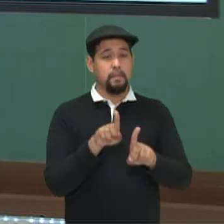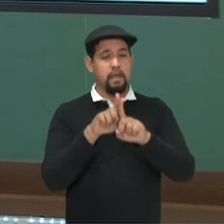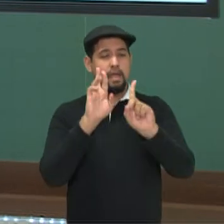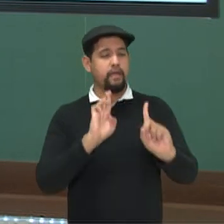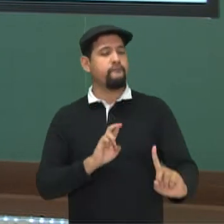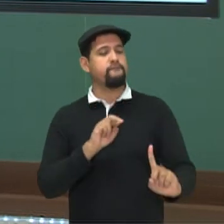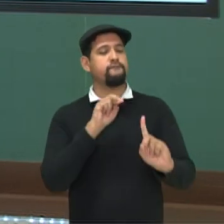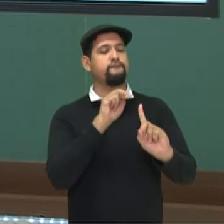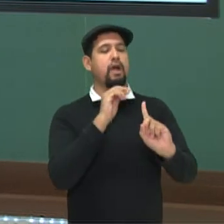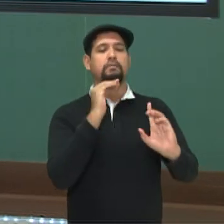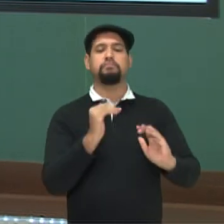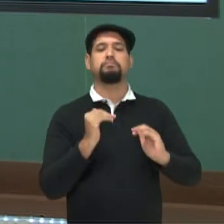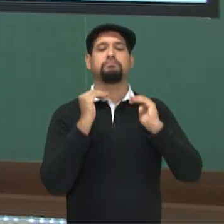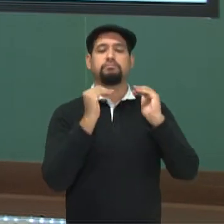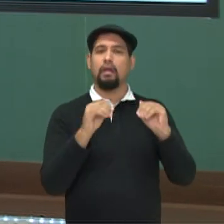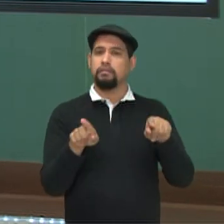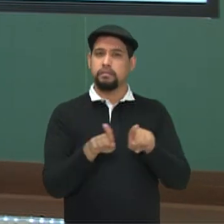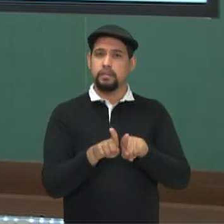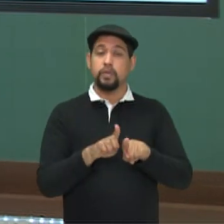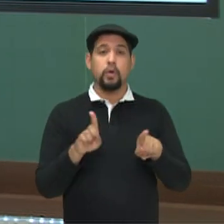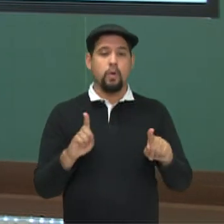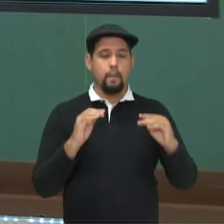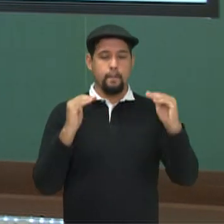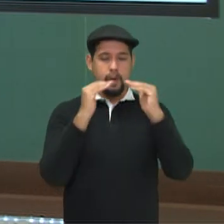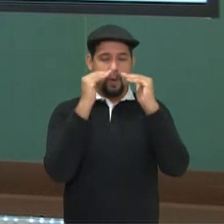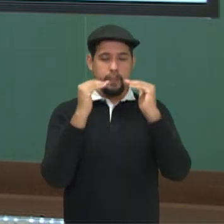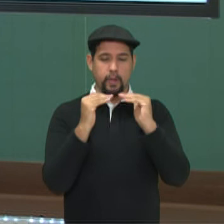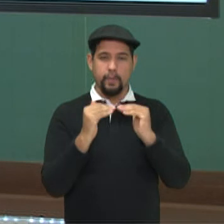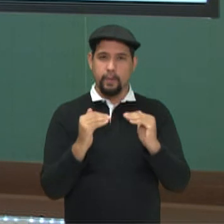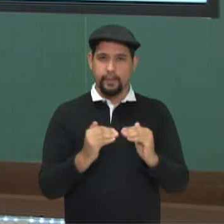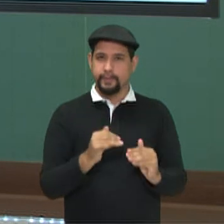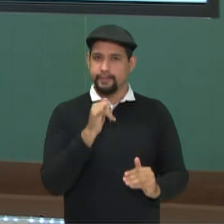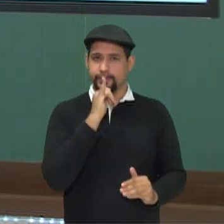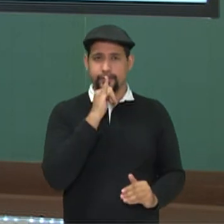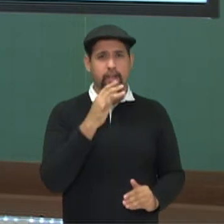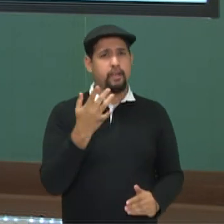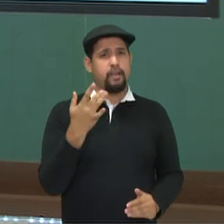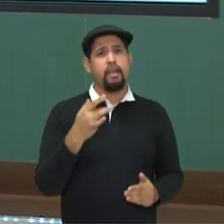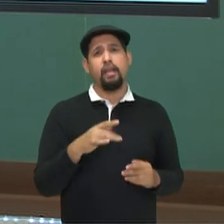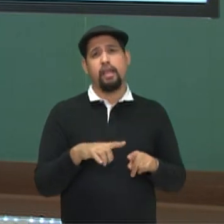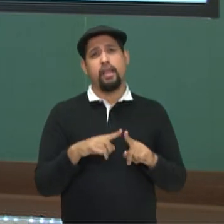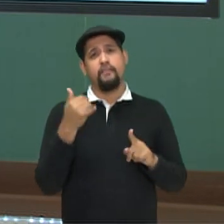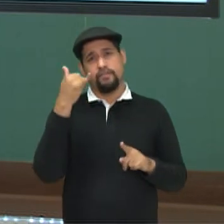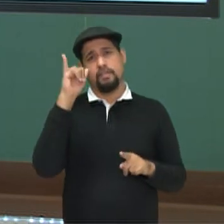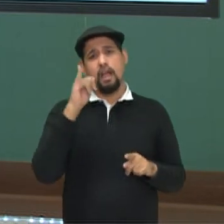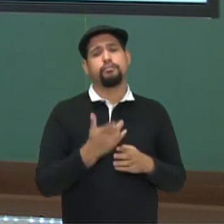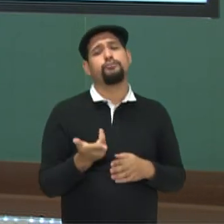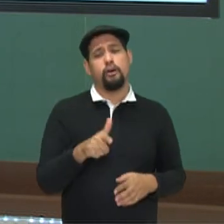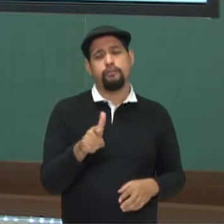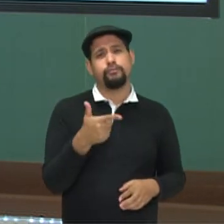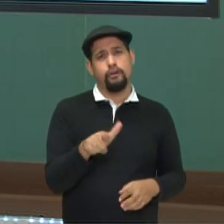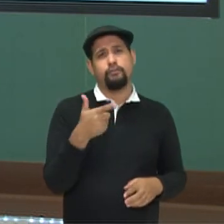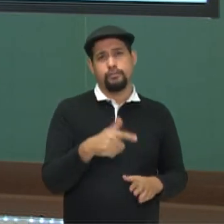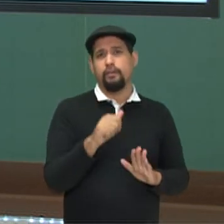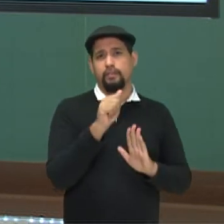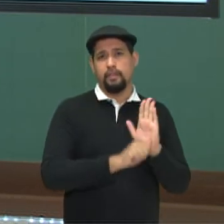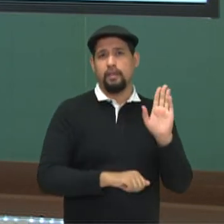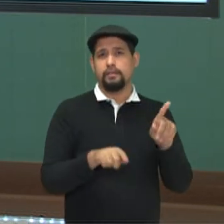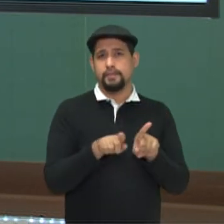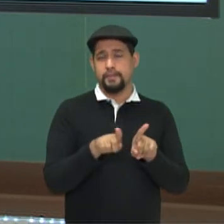referencio. Eles são usados como elementos de coesão. Por exemplo, para evitar repetição no texto, eu uso os pronomes